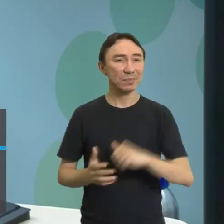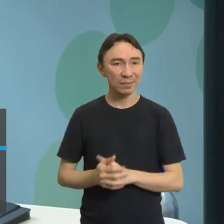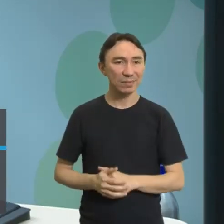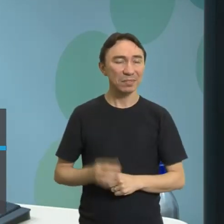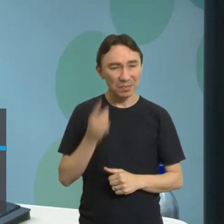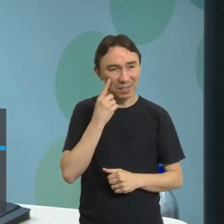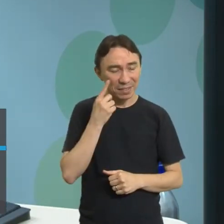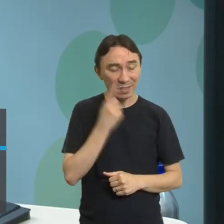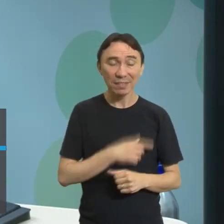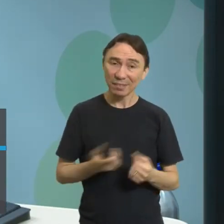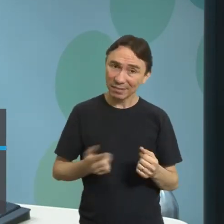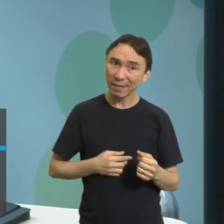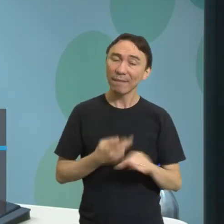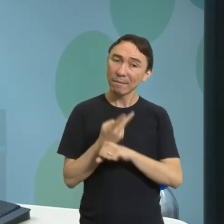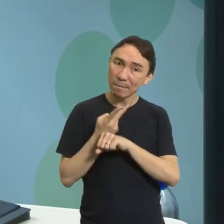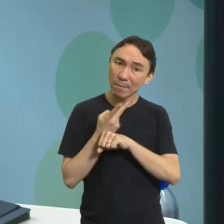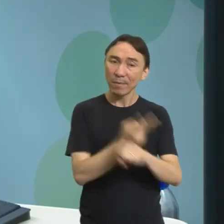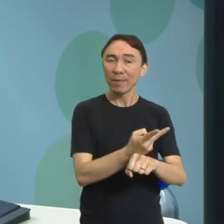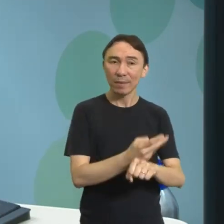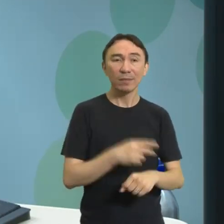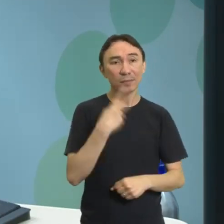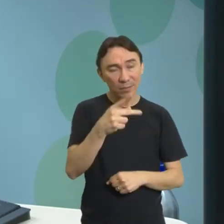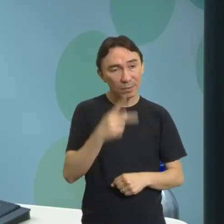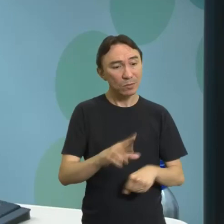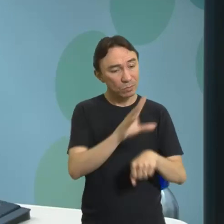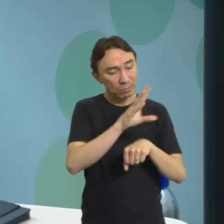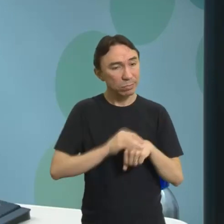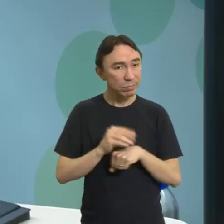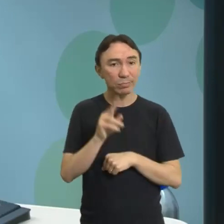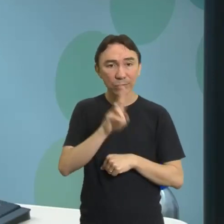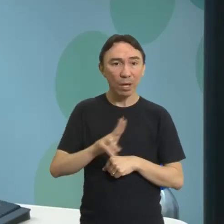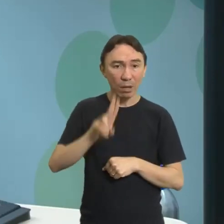acessem esses materiais e utilizem suas aulas, que eu acho que vai ser muito